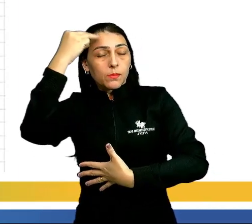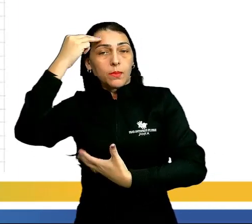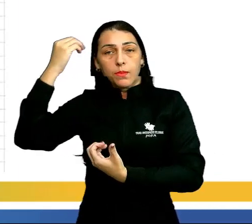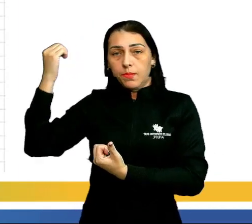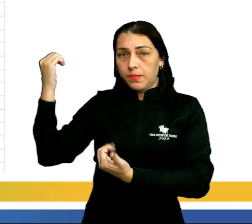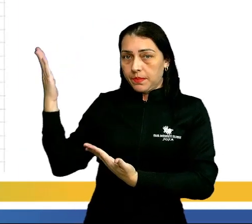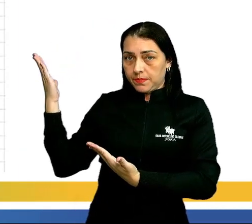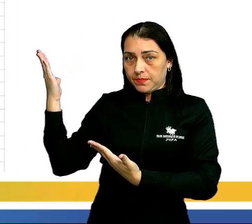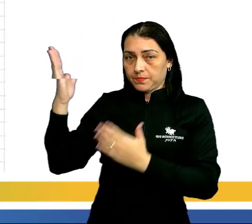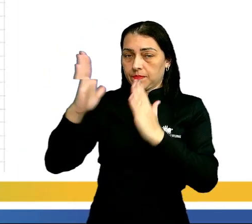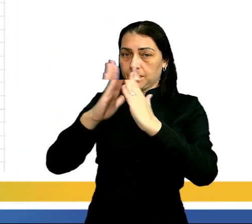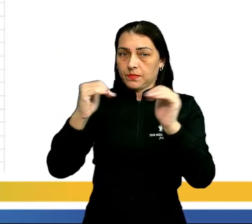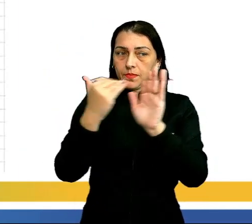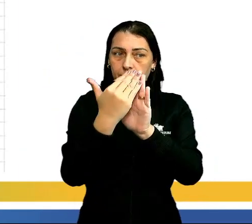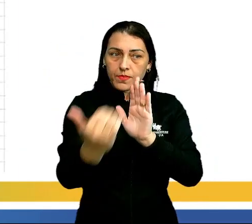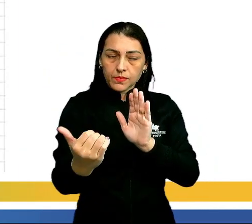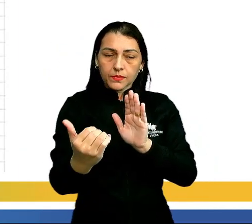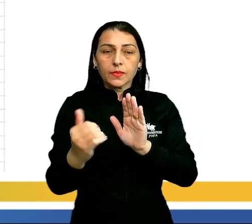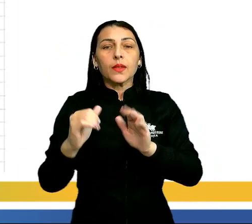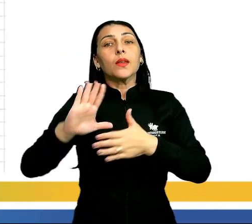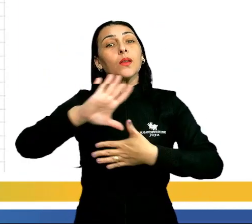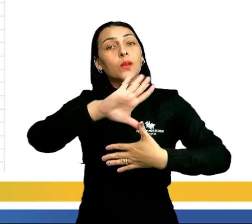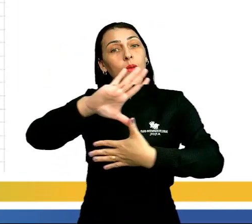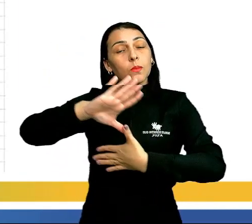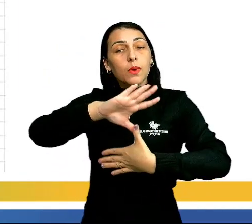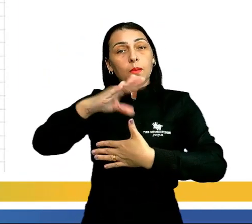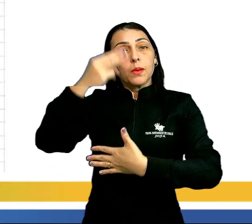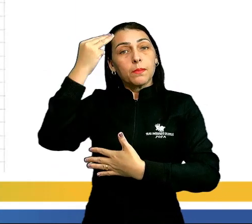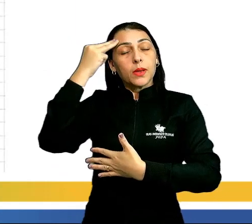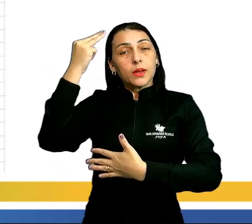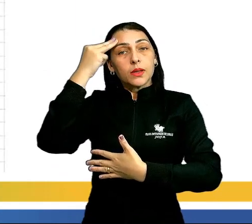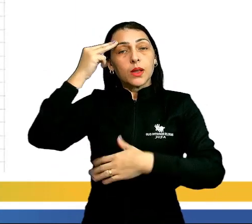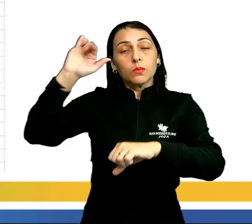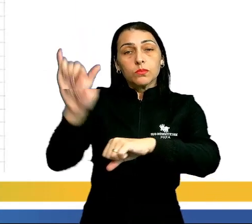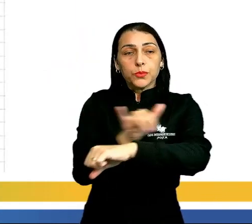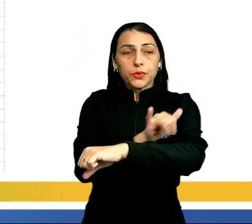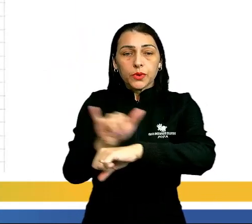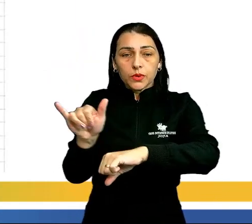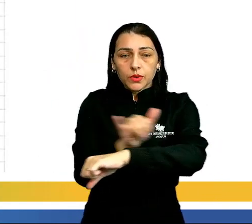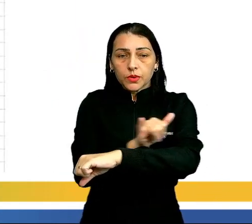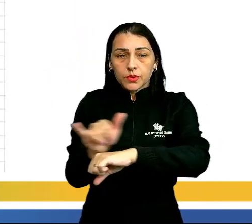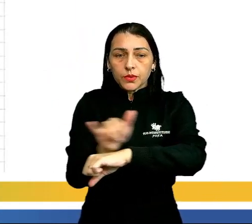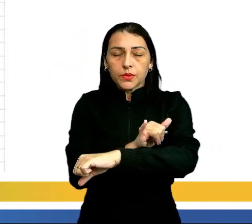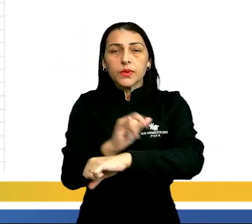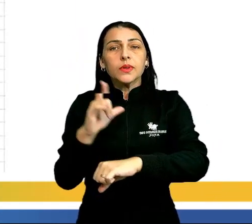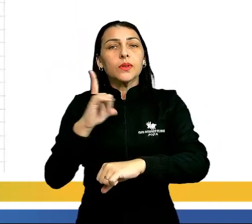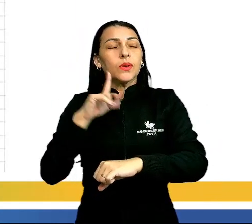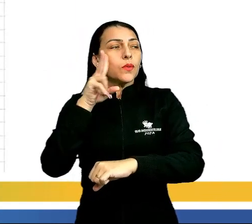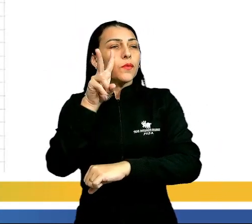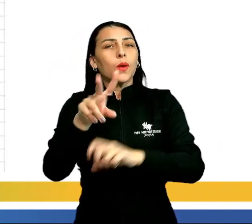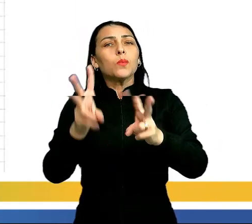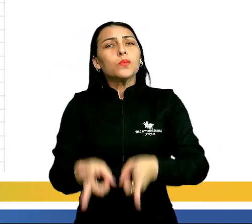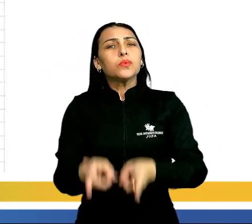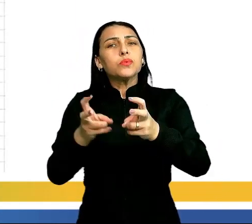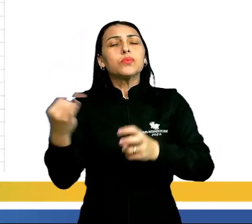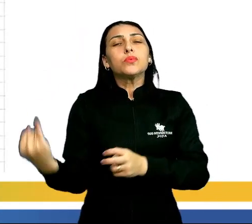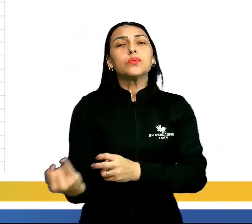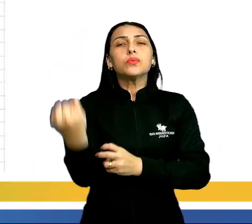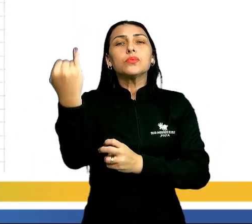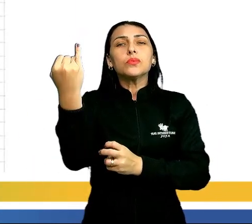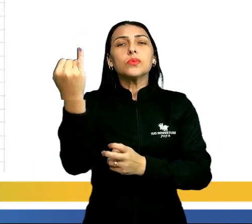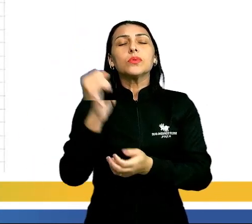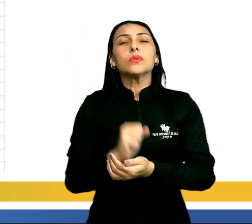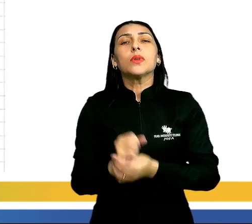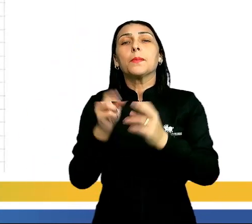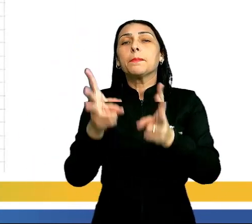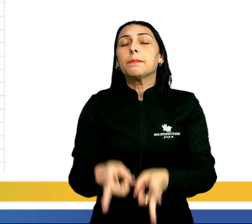temos a pirâmide etária e o mapa mental do estratégia. Aqui nós vemos a importância